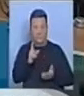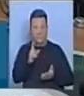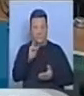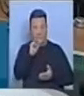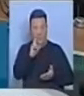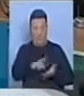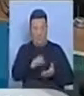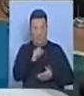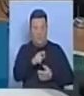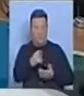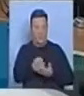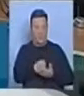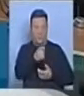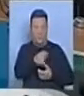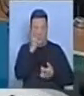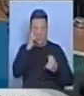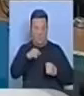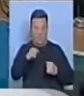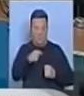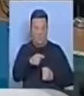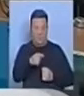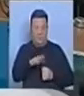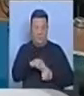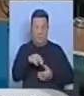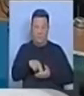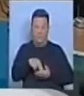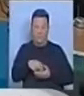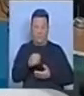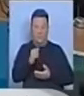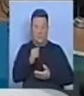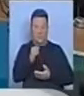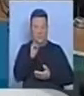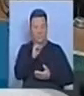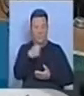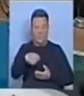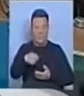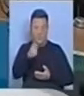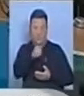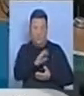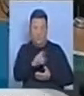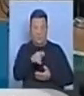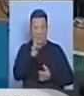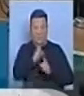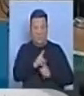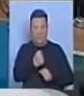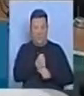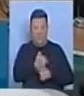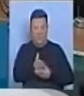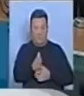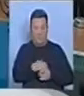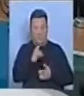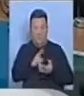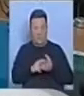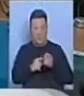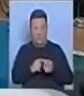Unidos. Nenhum deles concorda com a postura, a posição do presidente, e eles continuam a trabalhar para que